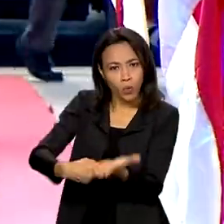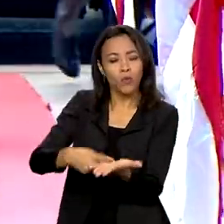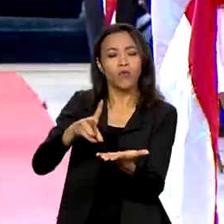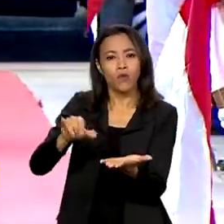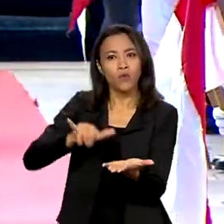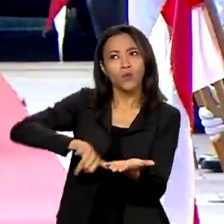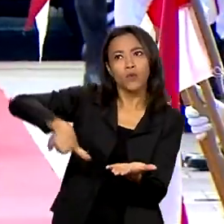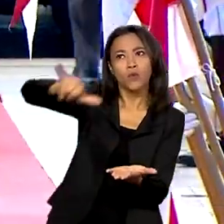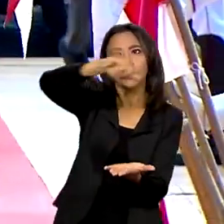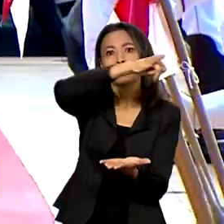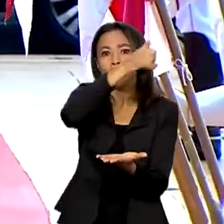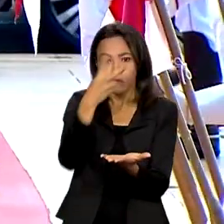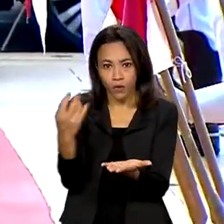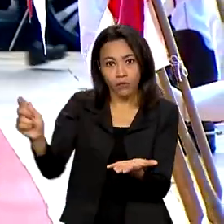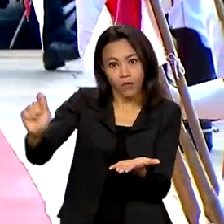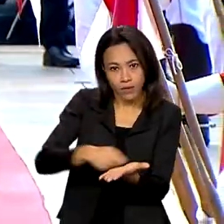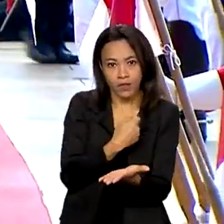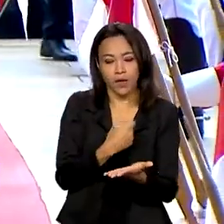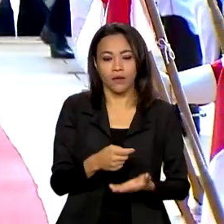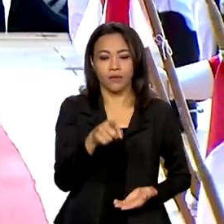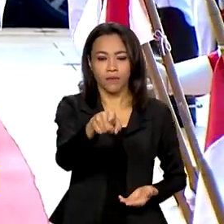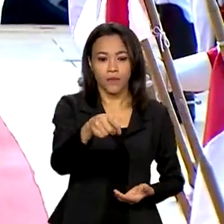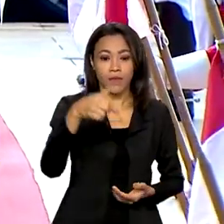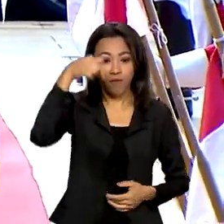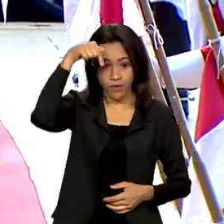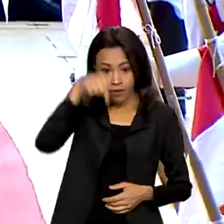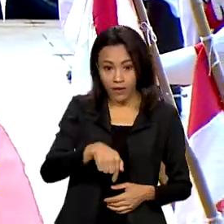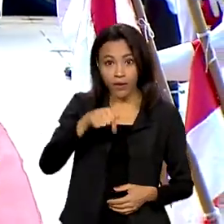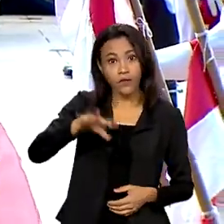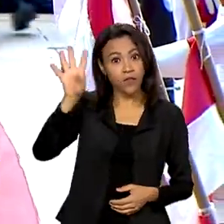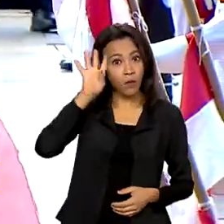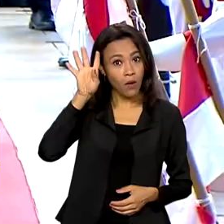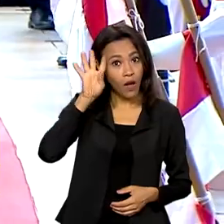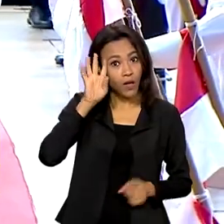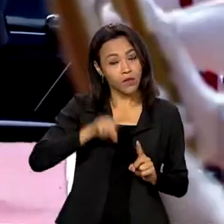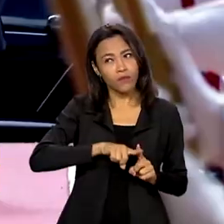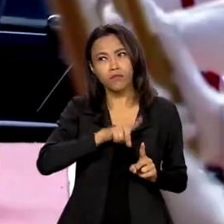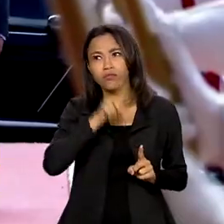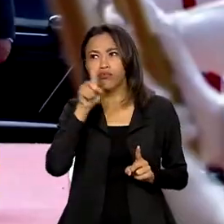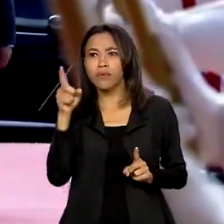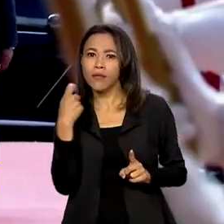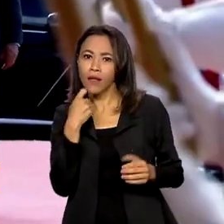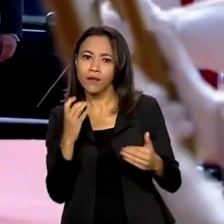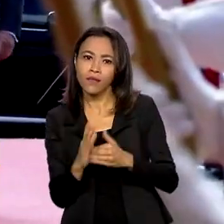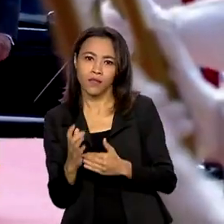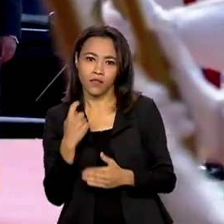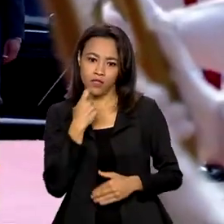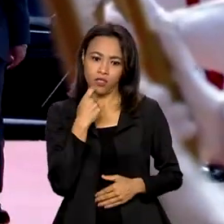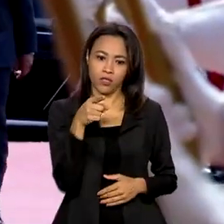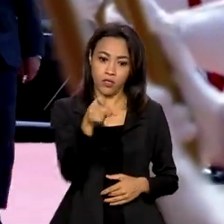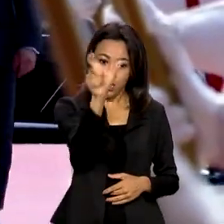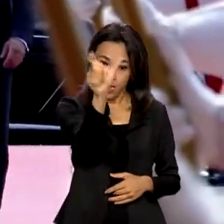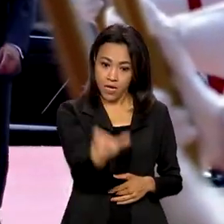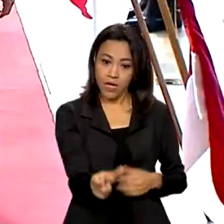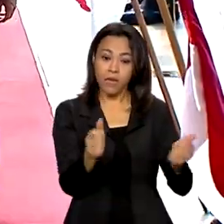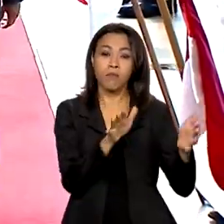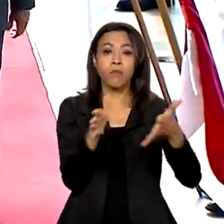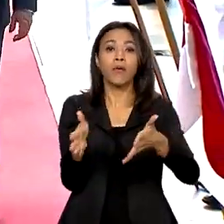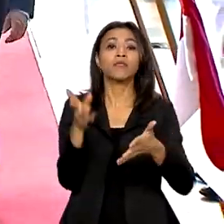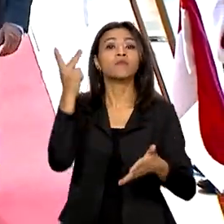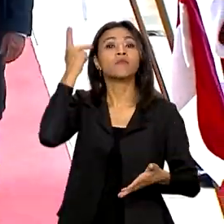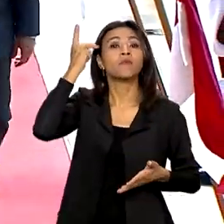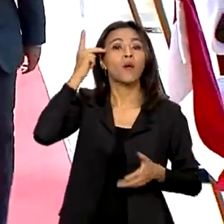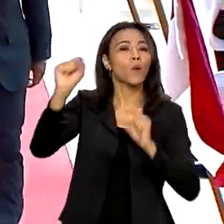visita do presidente da Finlândia começou nesta quarta-feira e vai até sexta, quando ele participa em São Paulo de